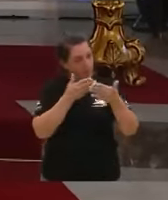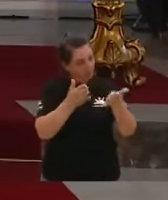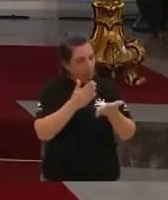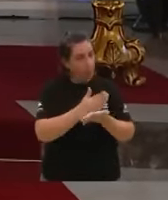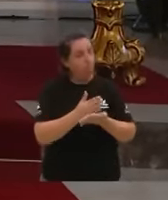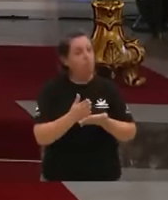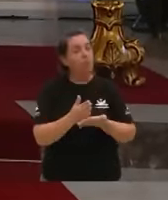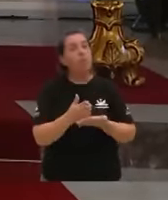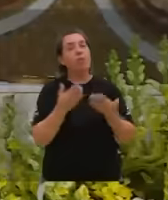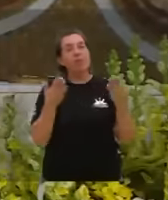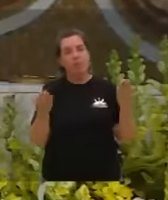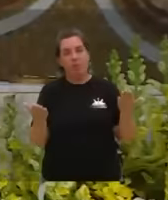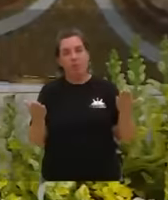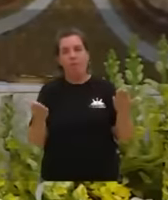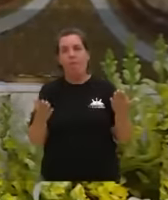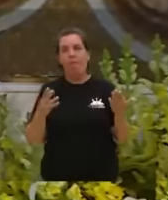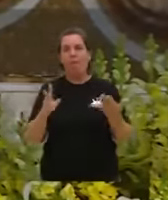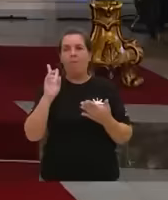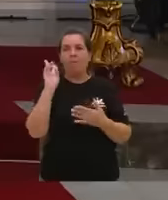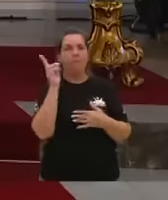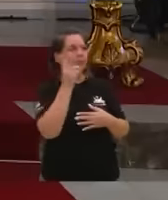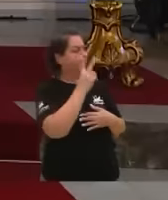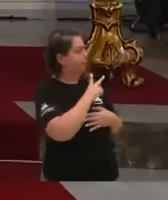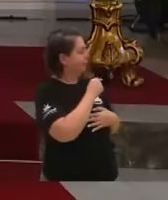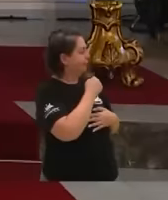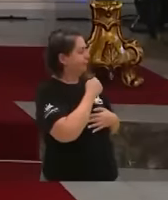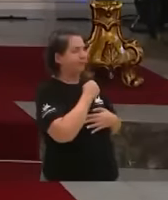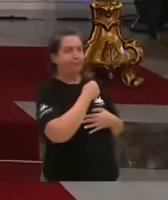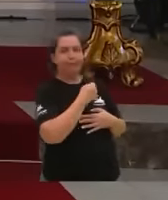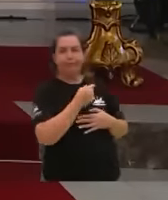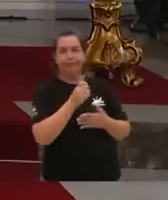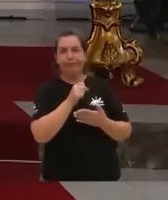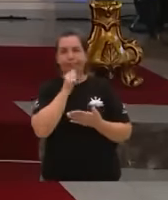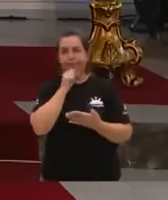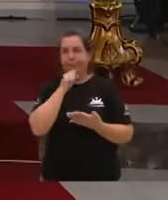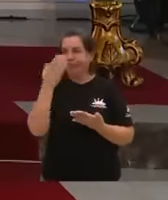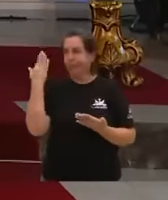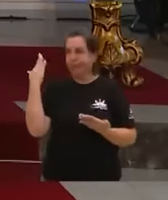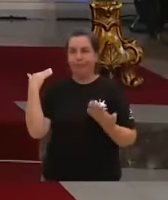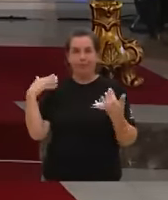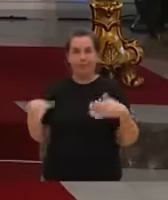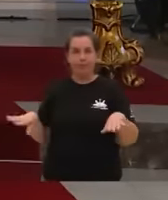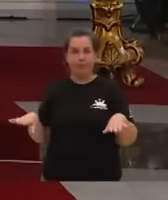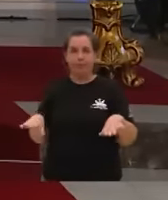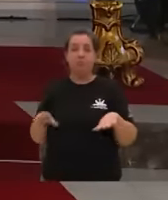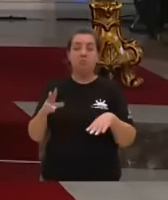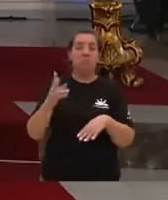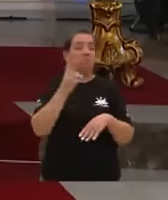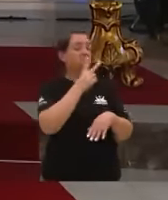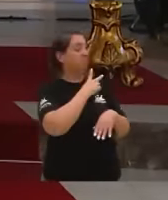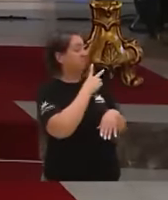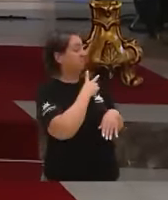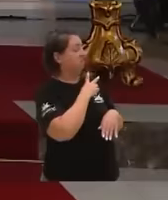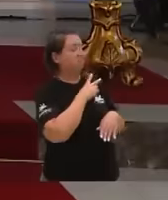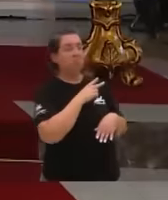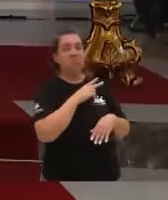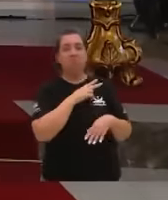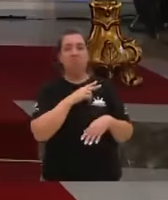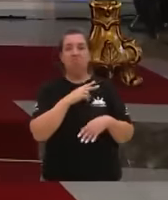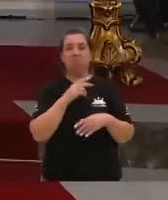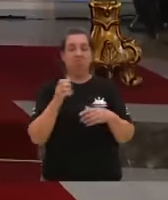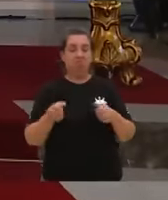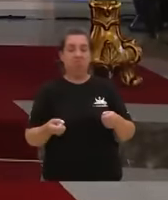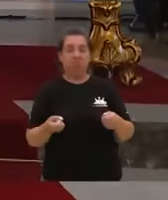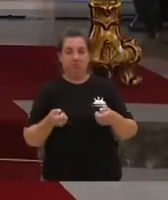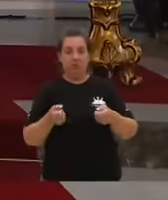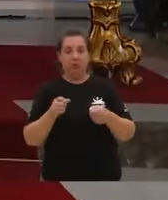começou e olhar para trás, e ficar olhando, pôr a mão no arado